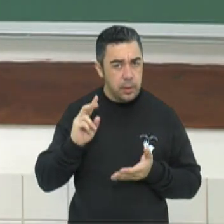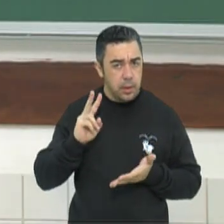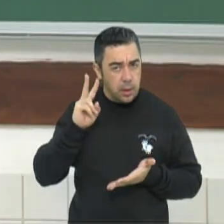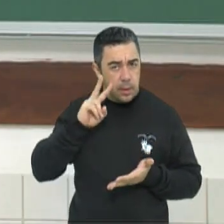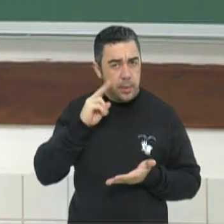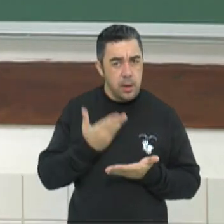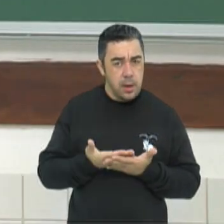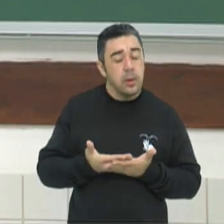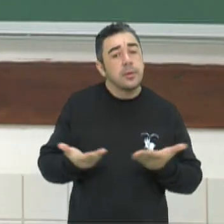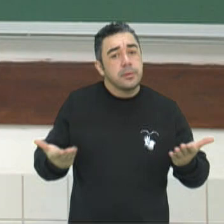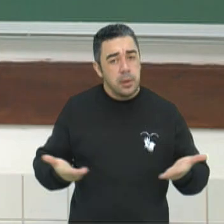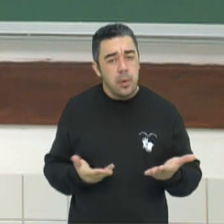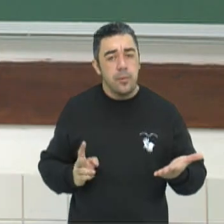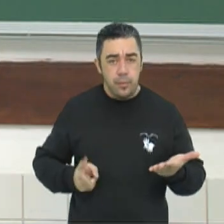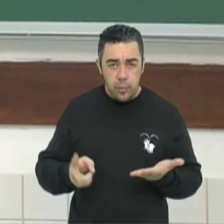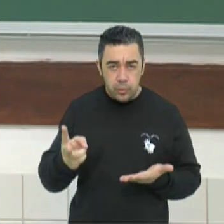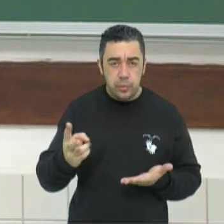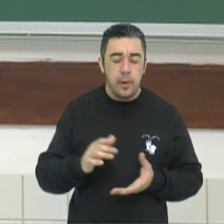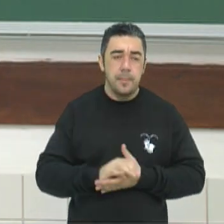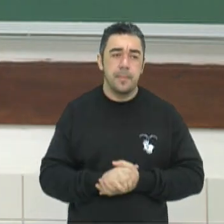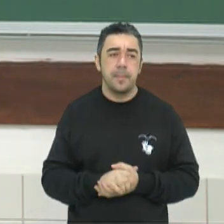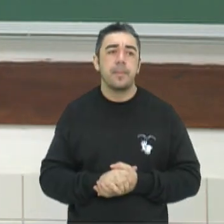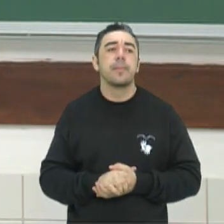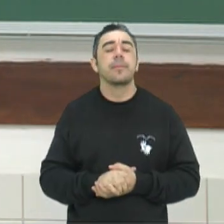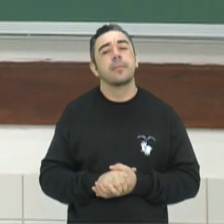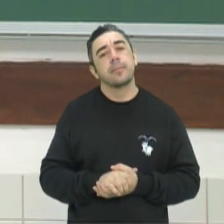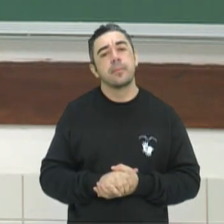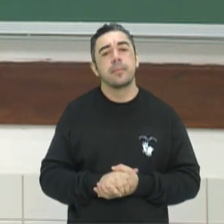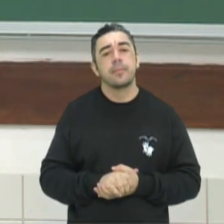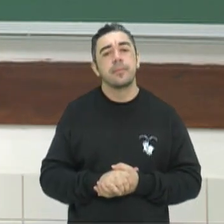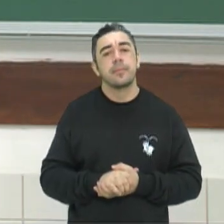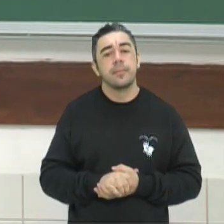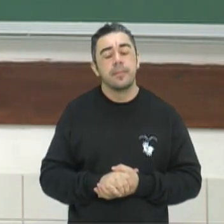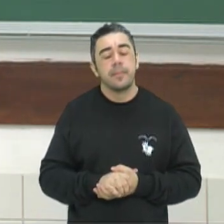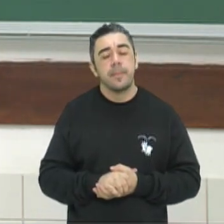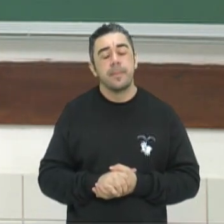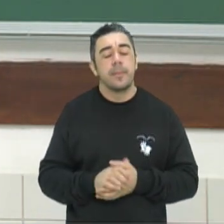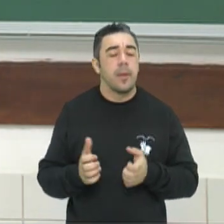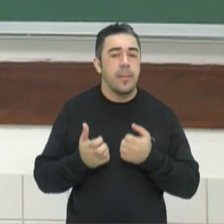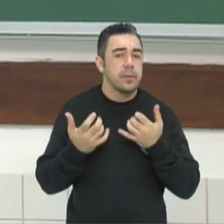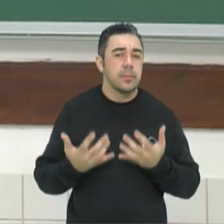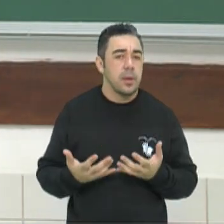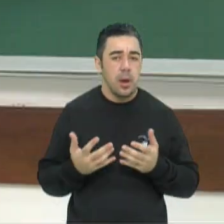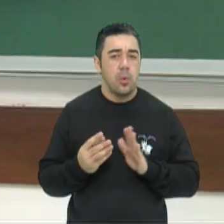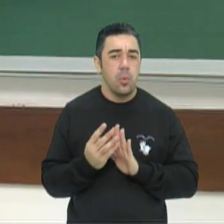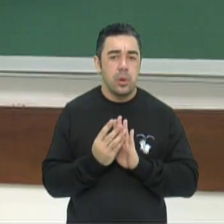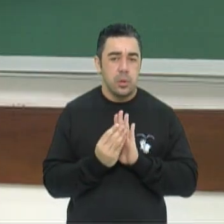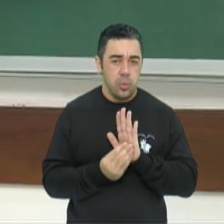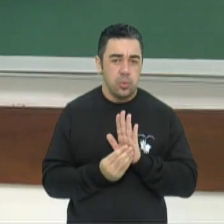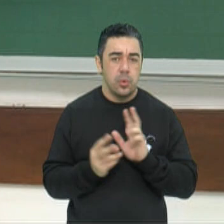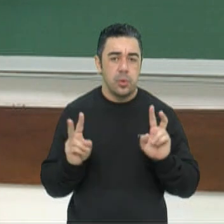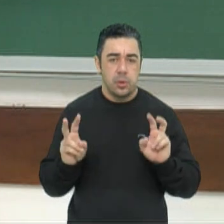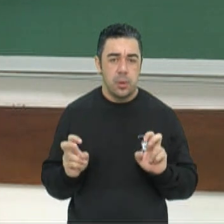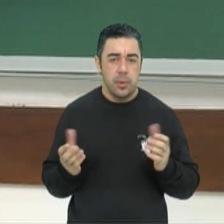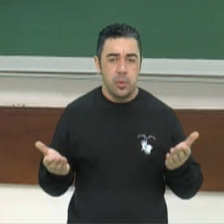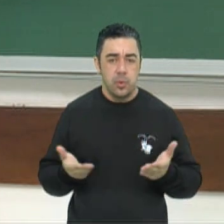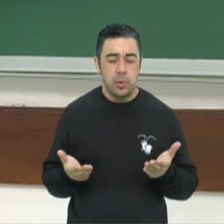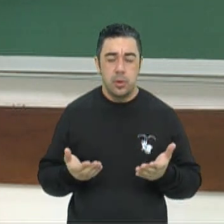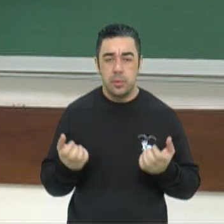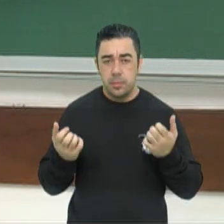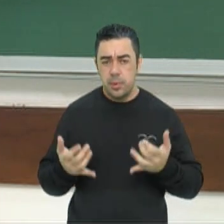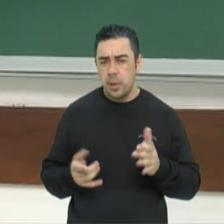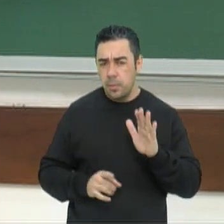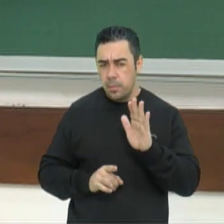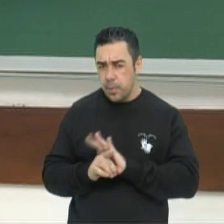Diante disso, então, nós vamos avançando. E, para a gente falar sobre o conteúdo, o tema da aula de hoje, eu quero iniciar fazendo